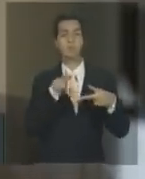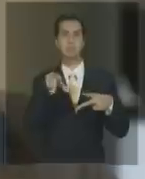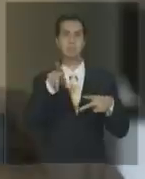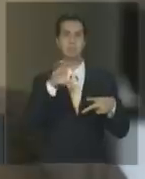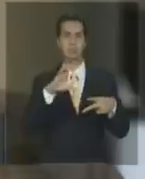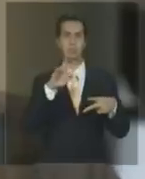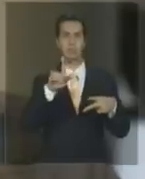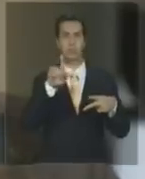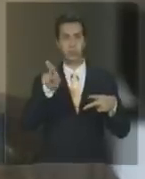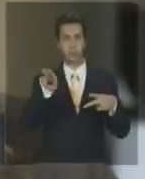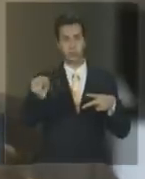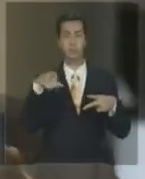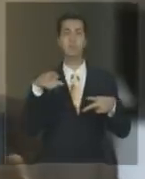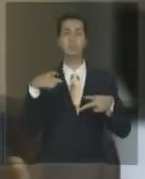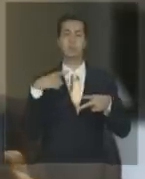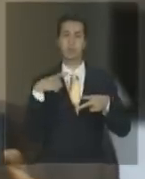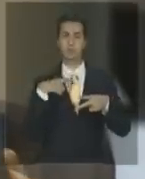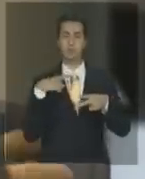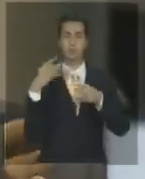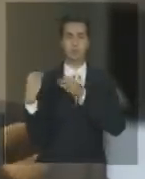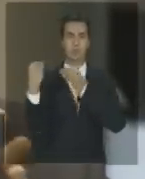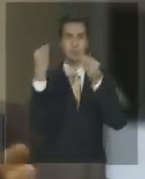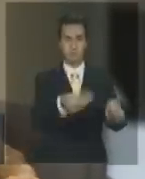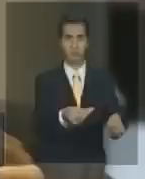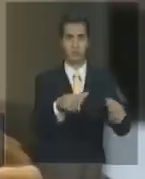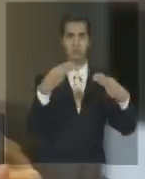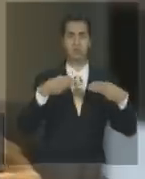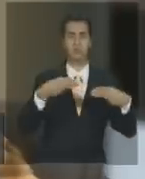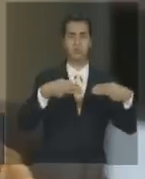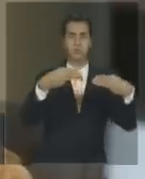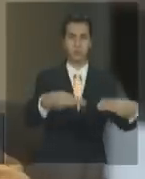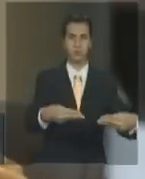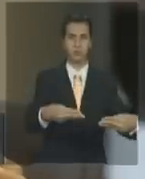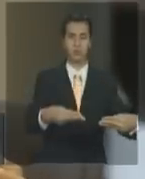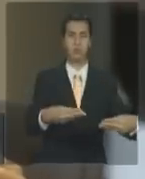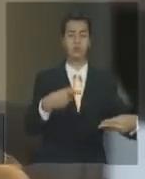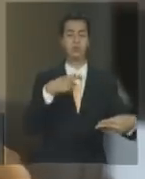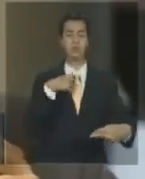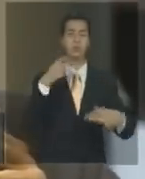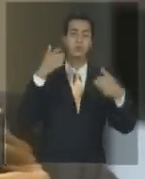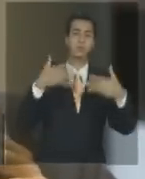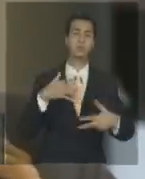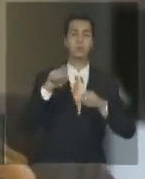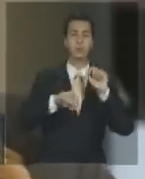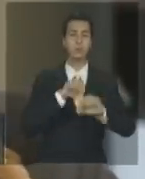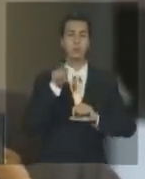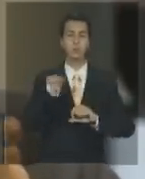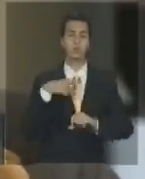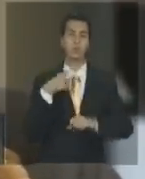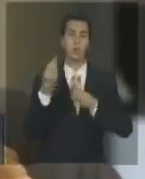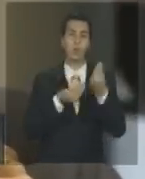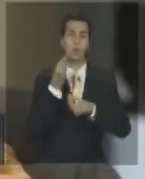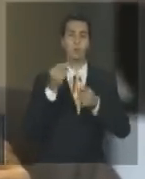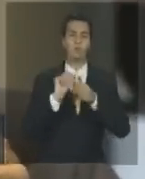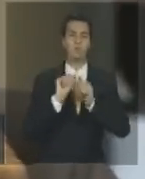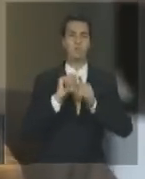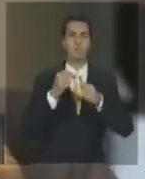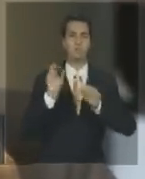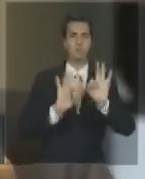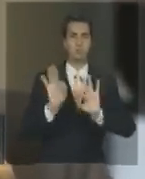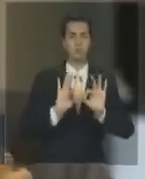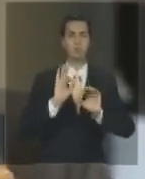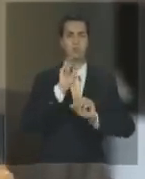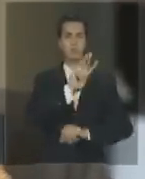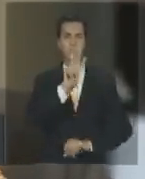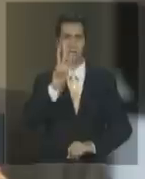ministérios umas dicas de como reestruturar as páginas na internet e até mesmo orientações para que eles divulguem